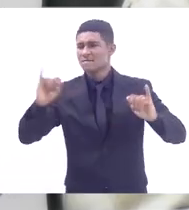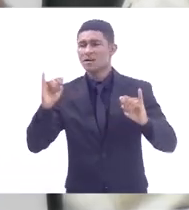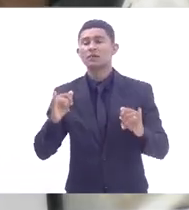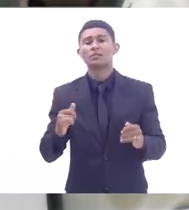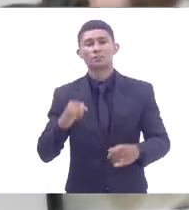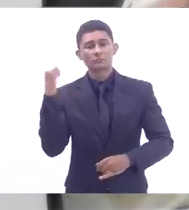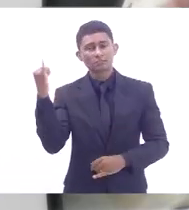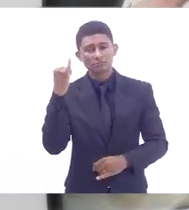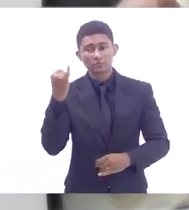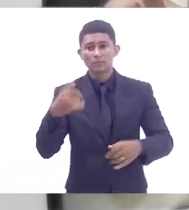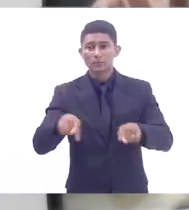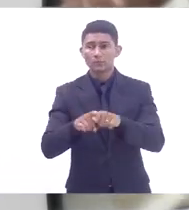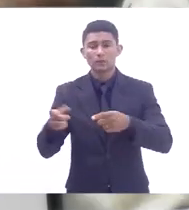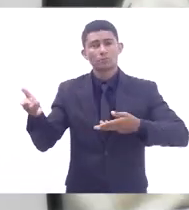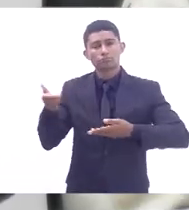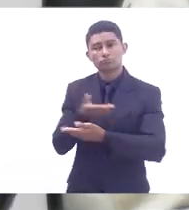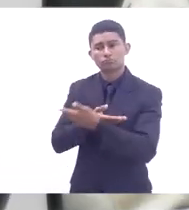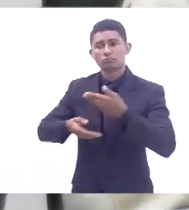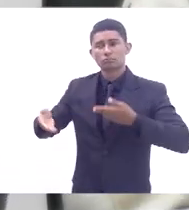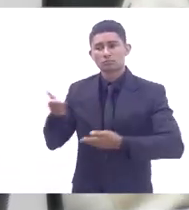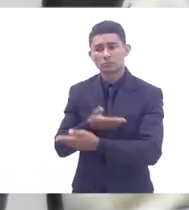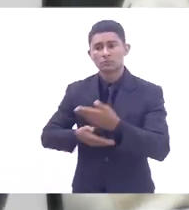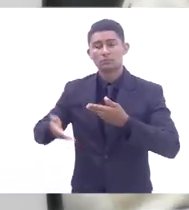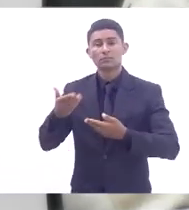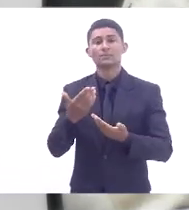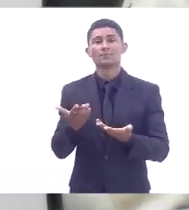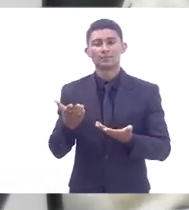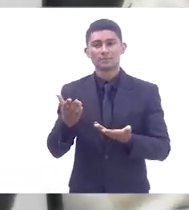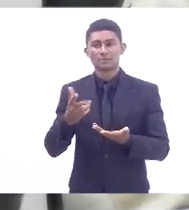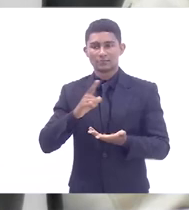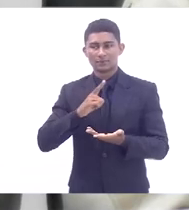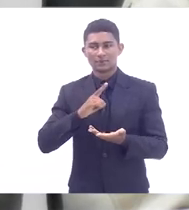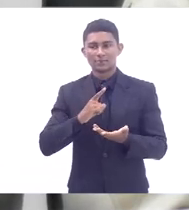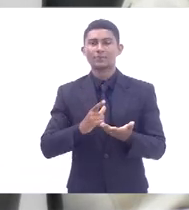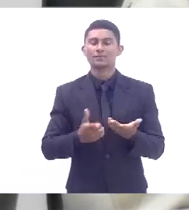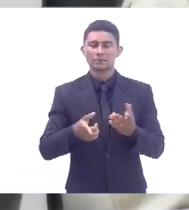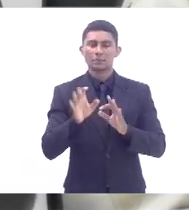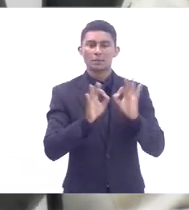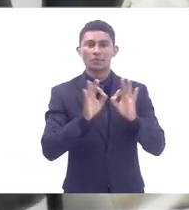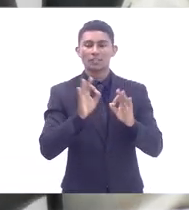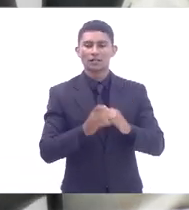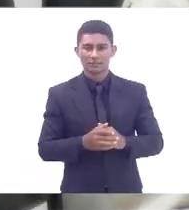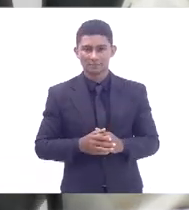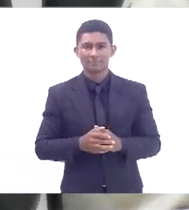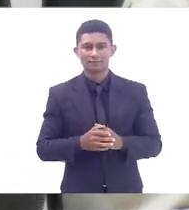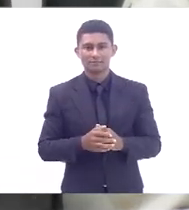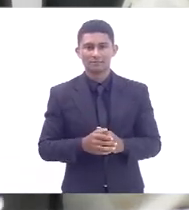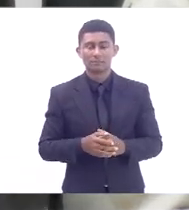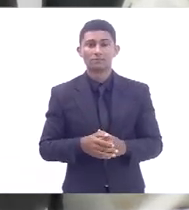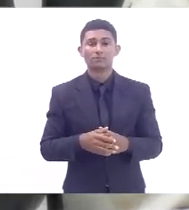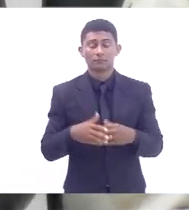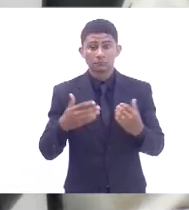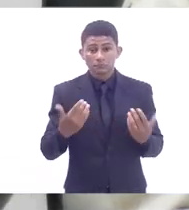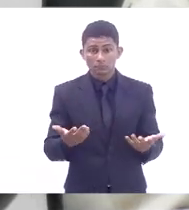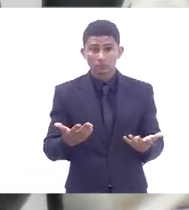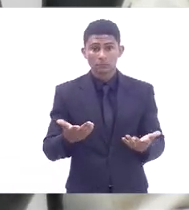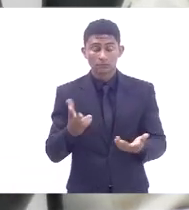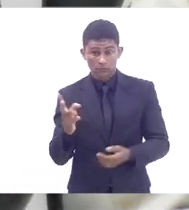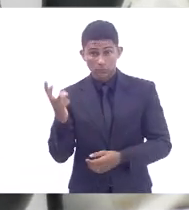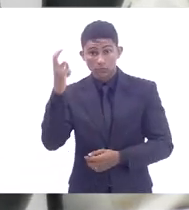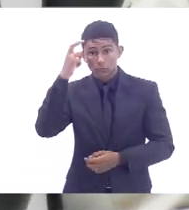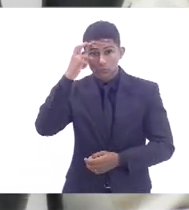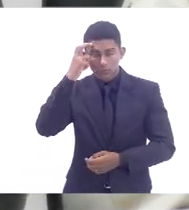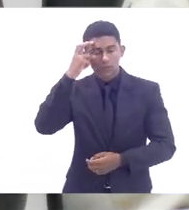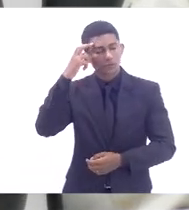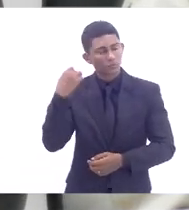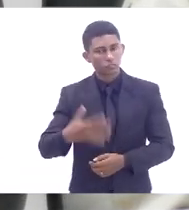trazendo EA interação com os jovens vence no meio com o projeto conhecendo a única que possam participar com a gente a cultura é outro